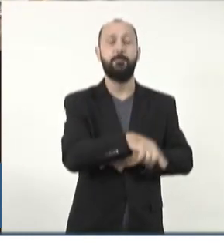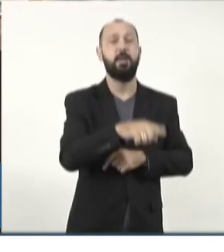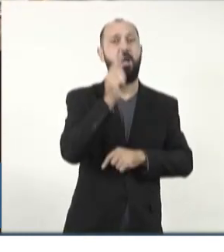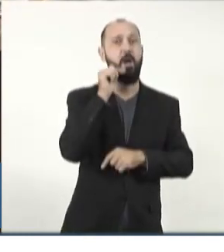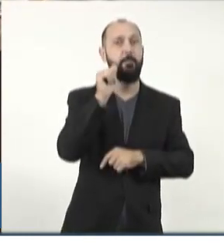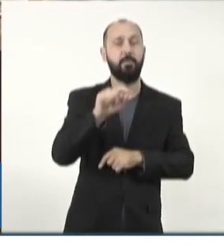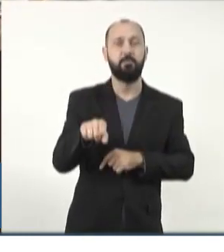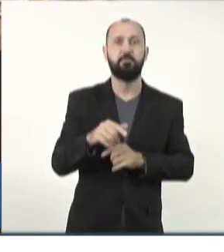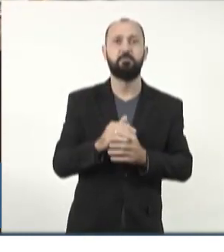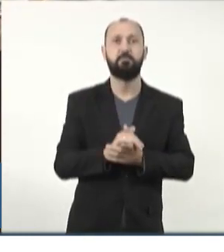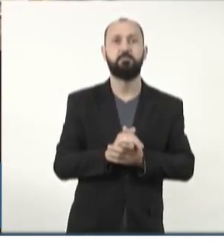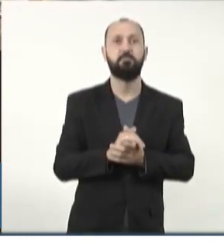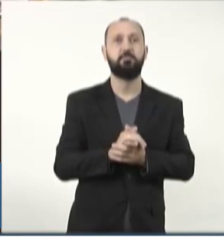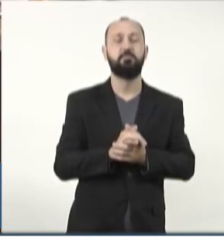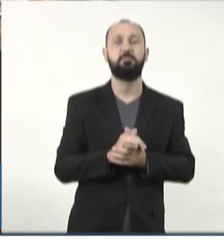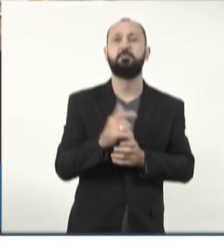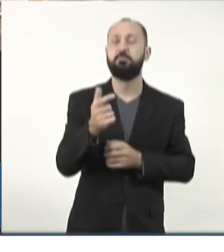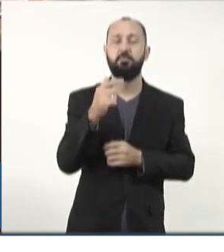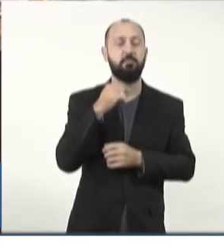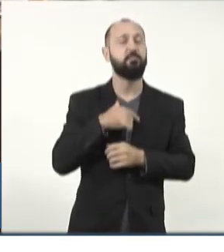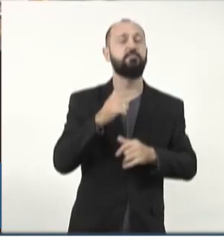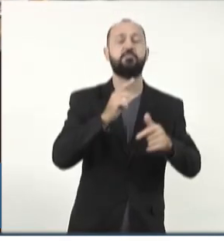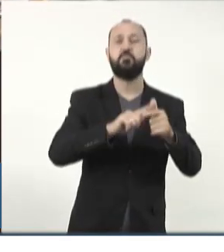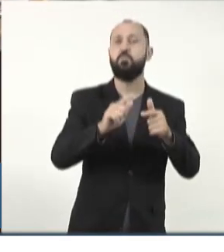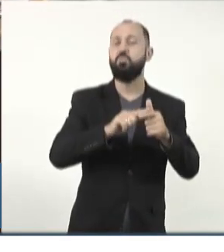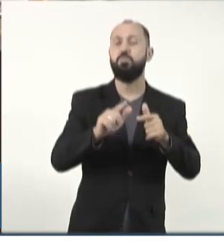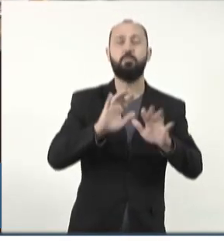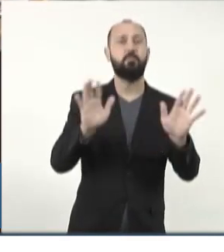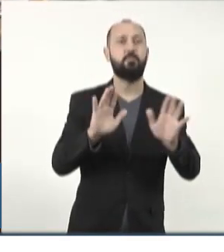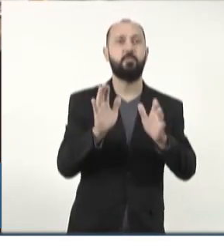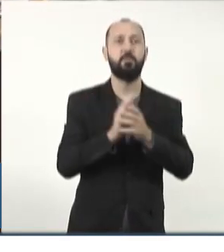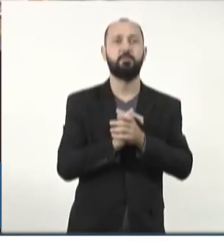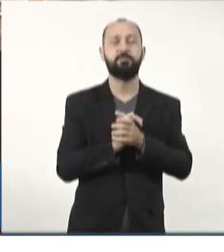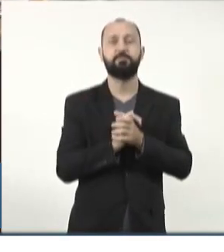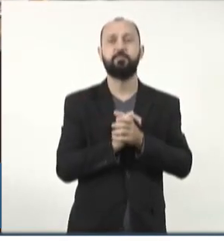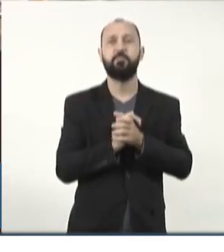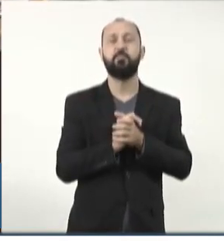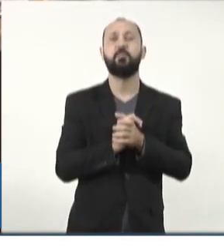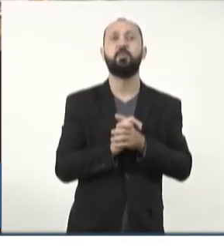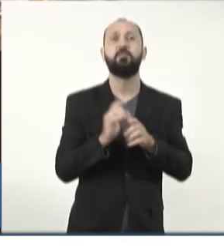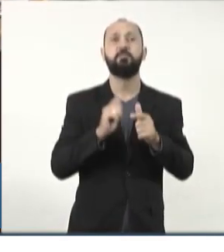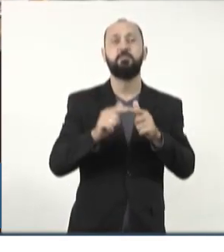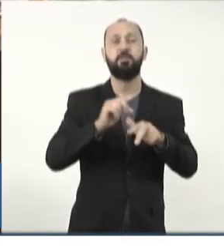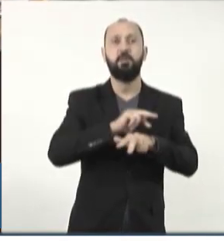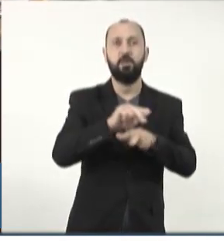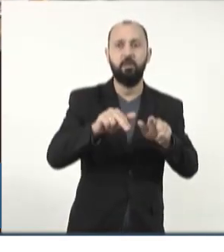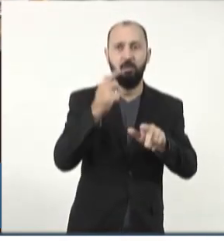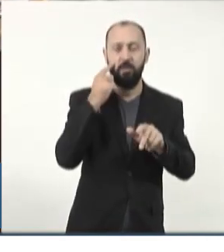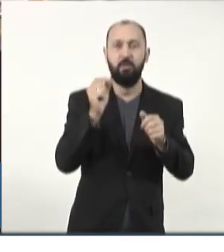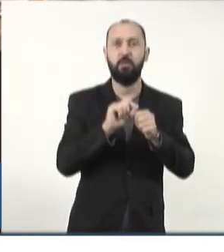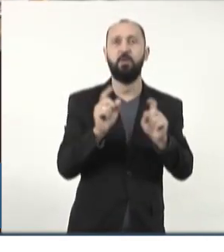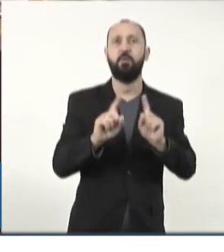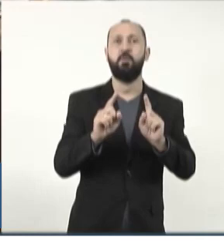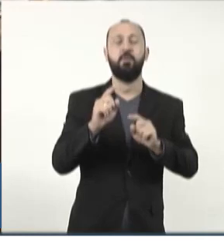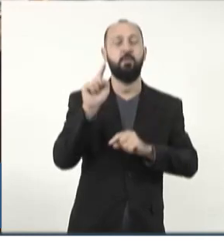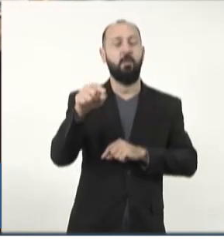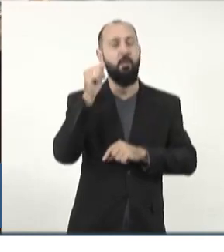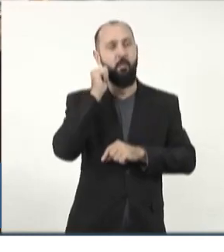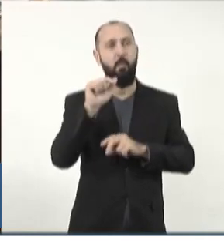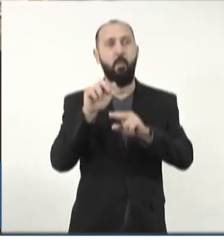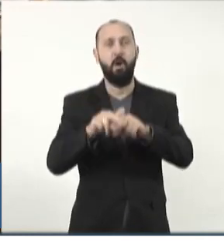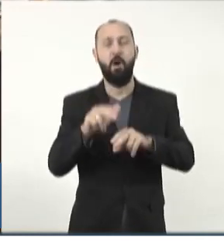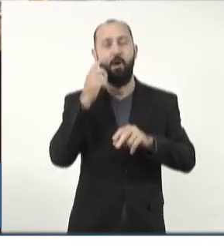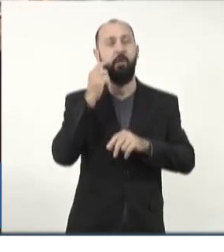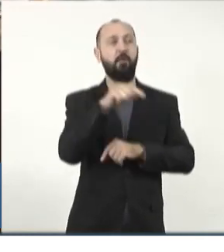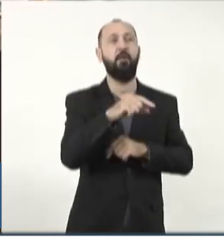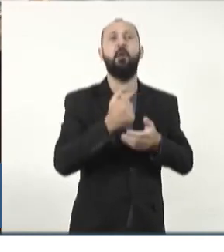de mulher. Não tem nenhum problema em ter tarefa diferente dentro de casa. O problema é quando você coloca o gênero. Não, você não vai fazer isso porque isso não é coisa de mulher.